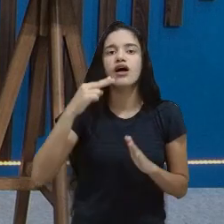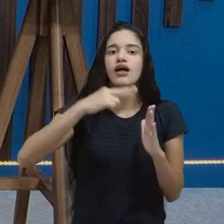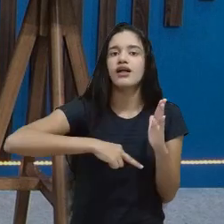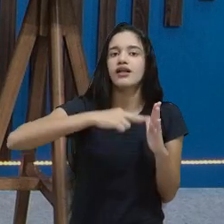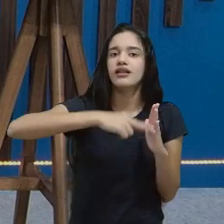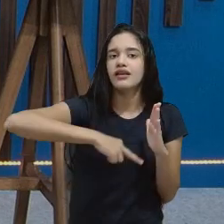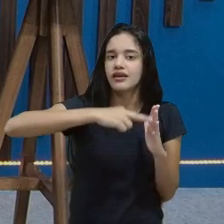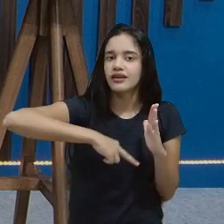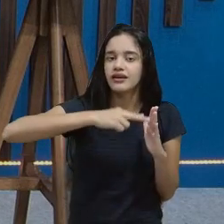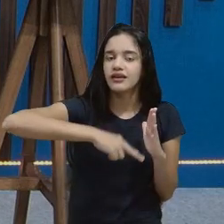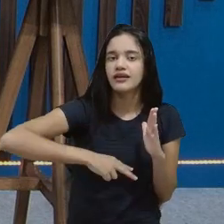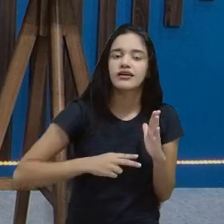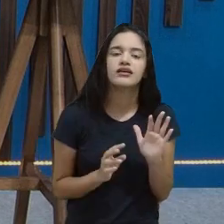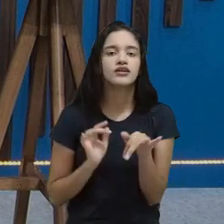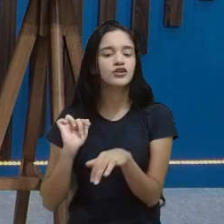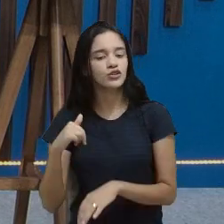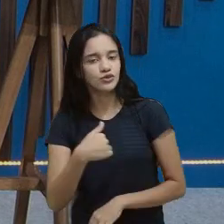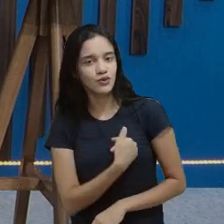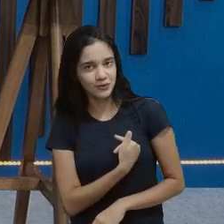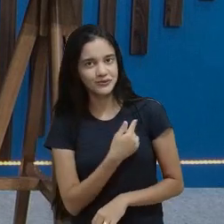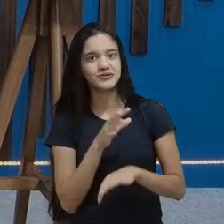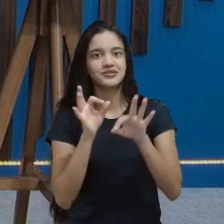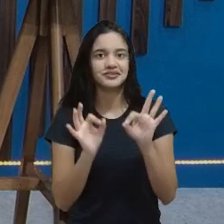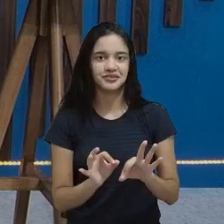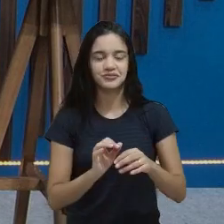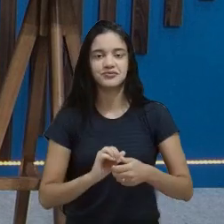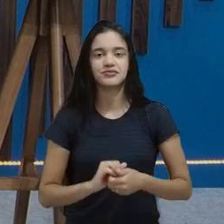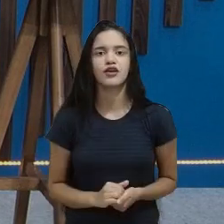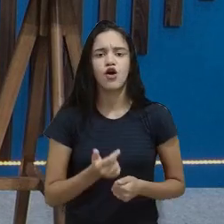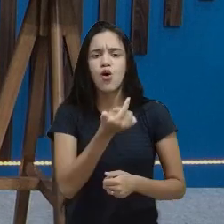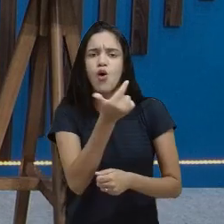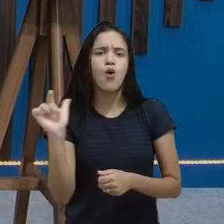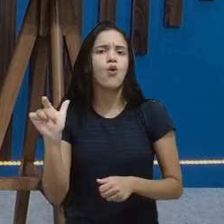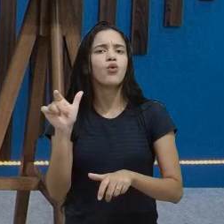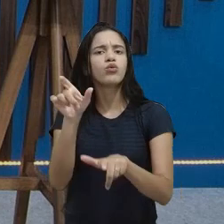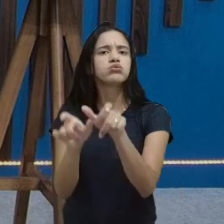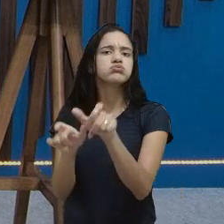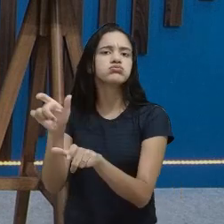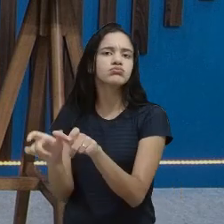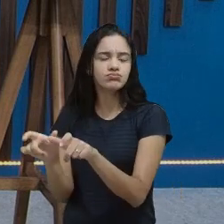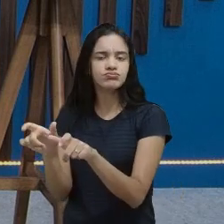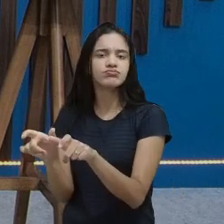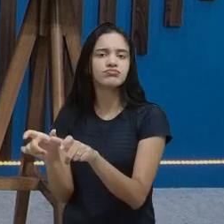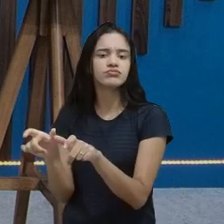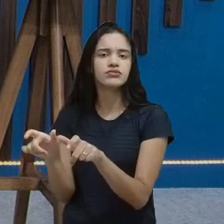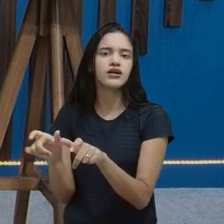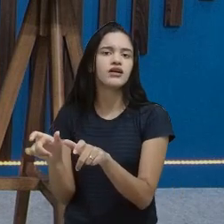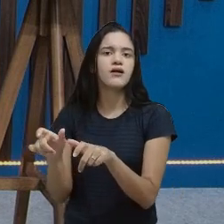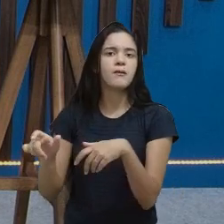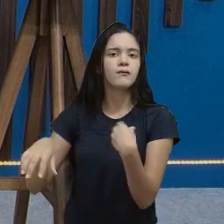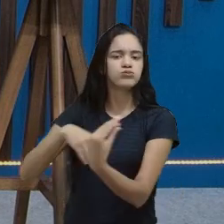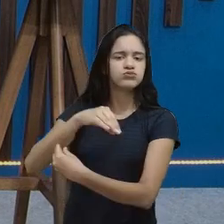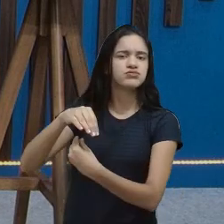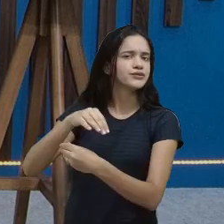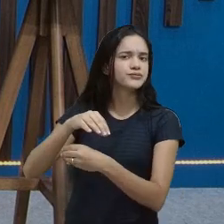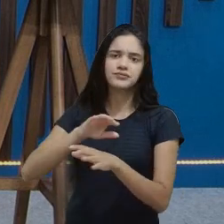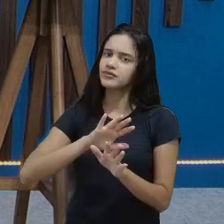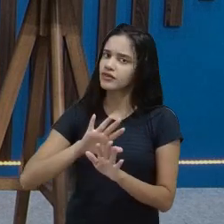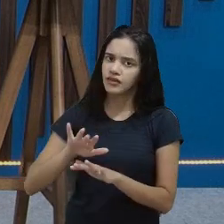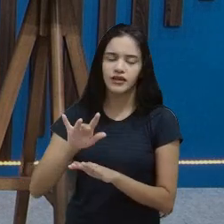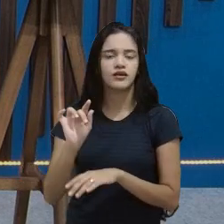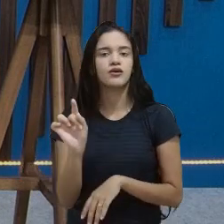lendo, é só nosso, não é? Os outros, reverbera na vida dos outros, não é? O